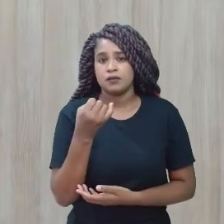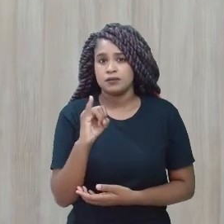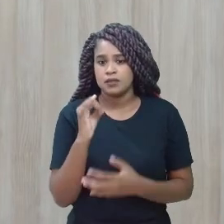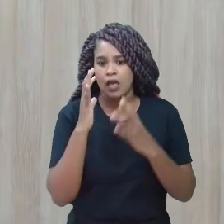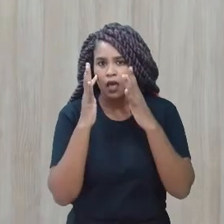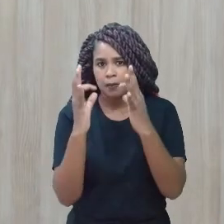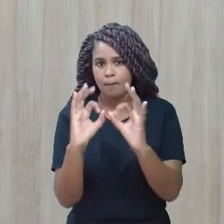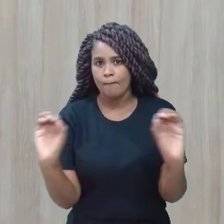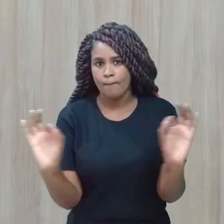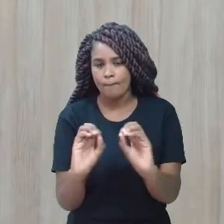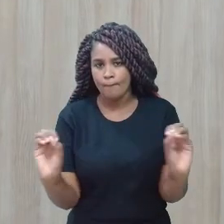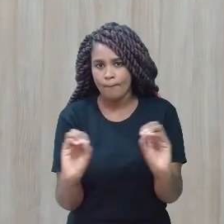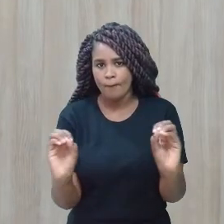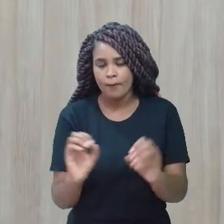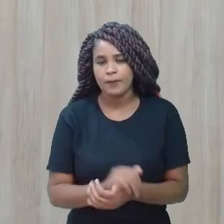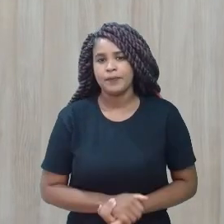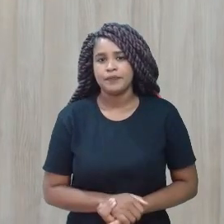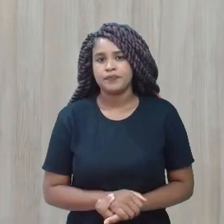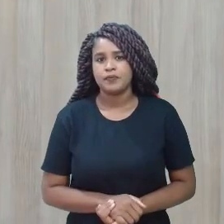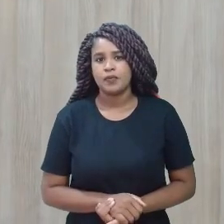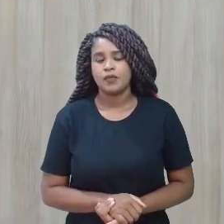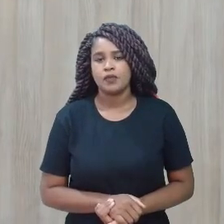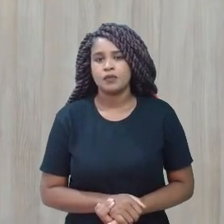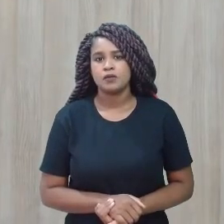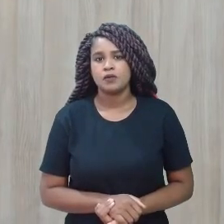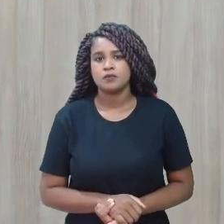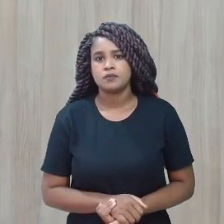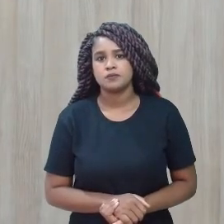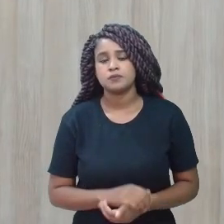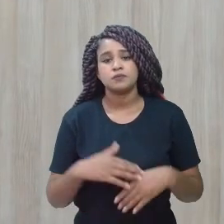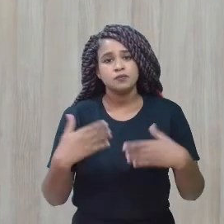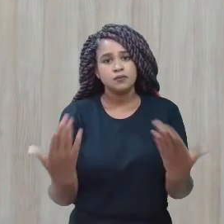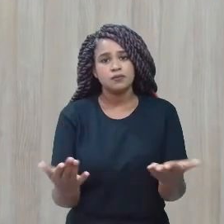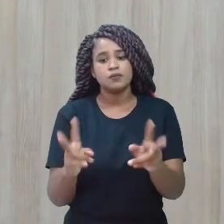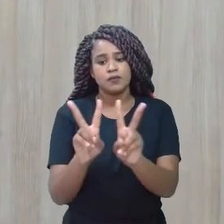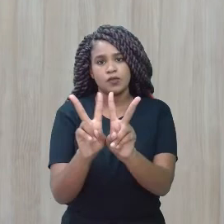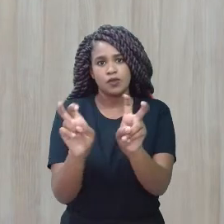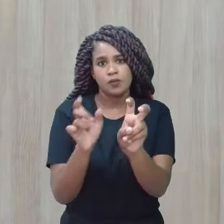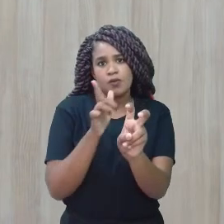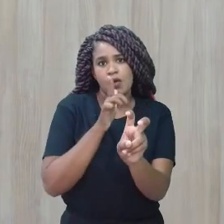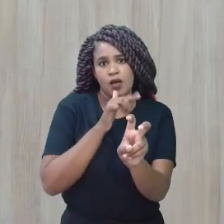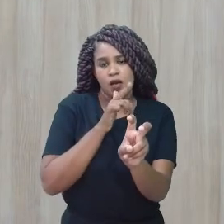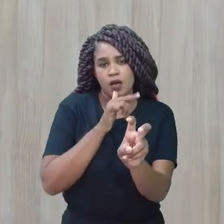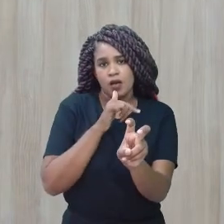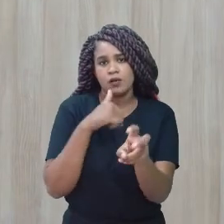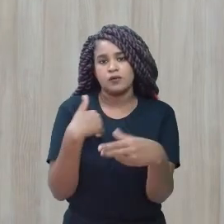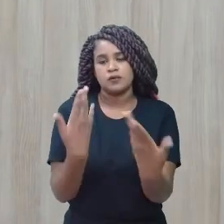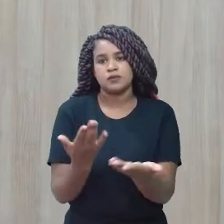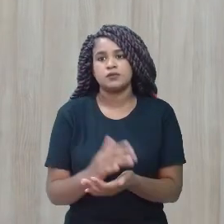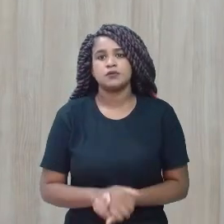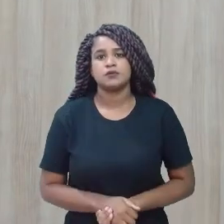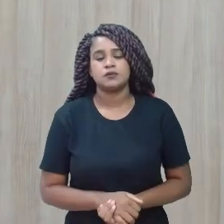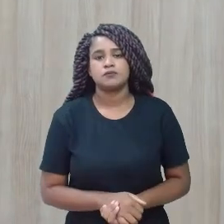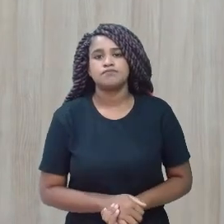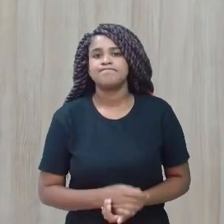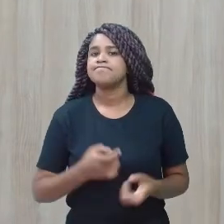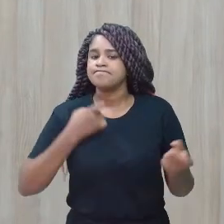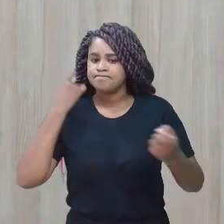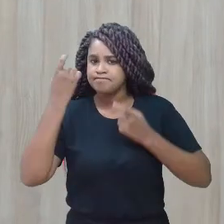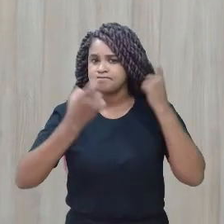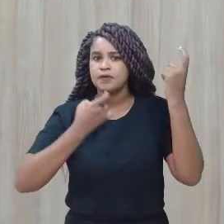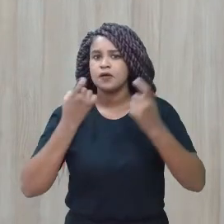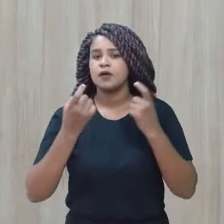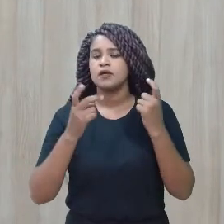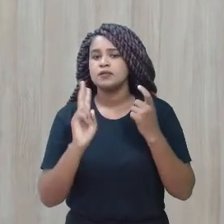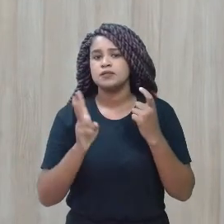atento, ok? Não preservar. Então, a questão da água é uma das mais preocupantes